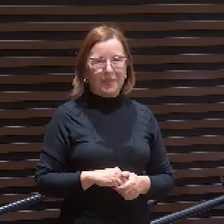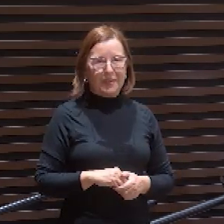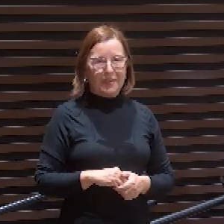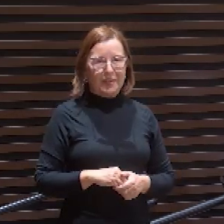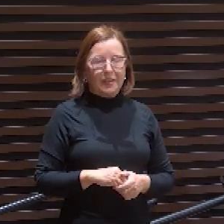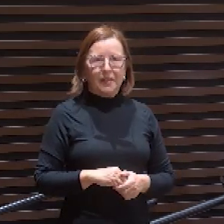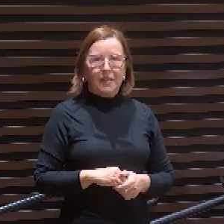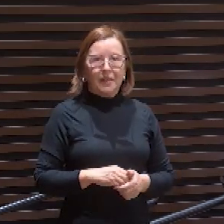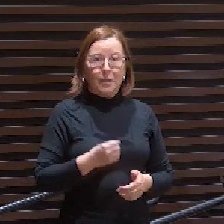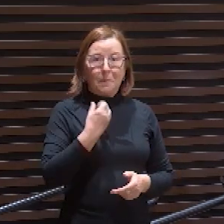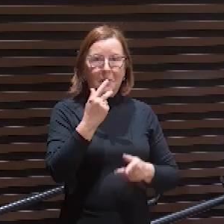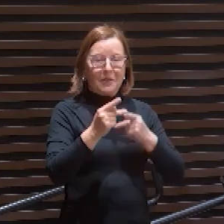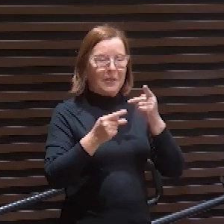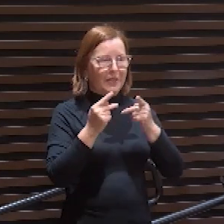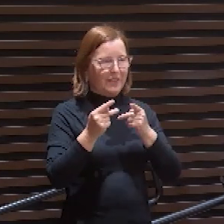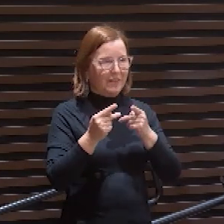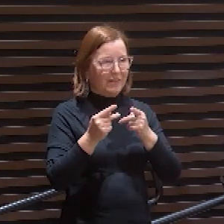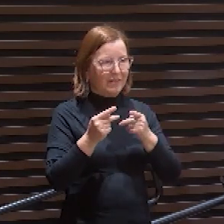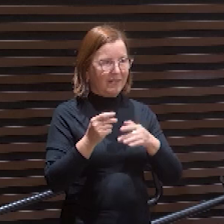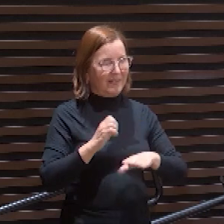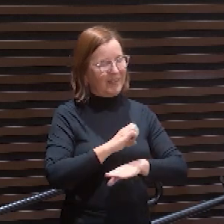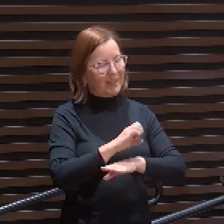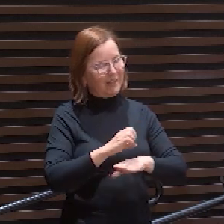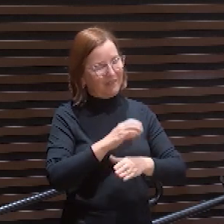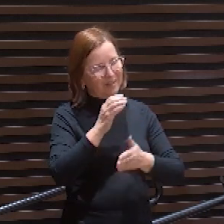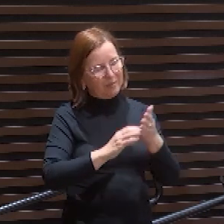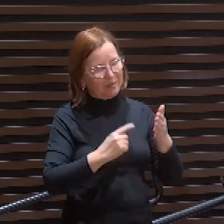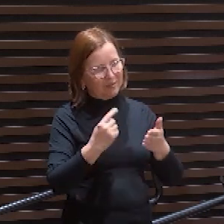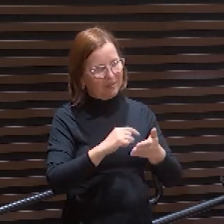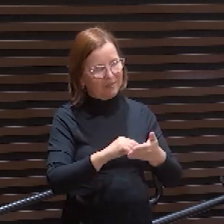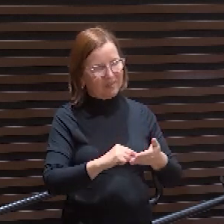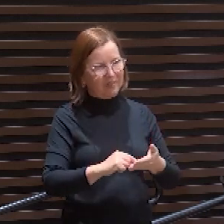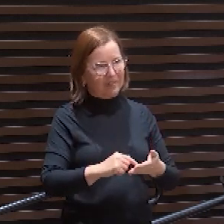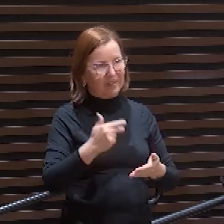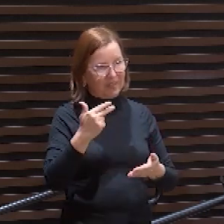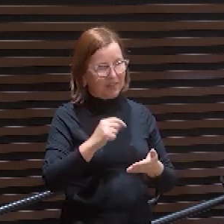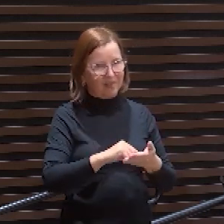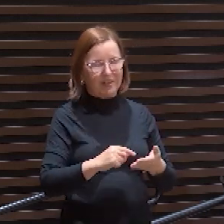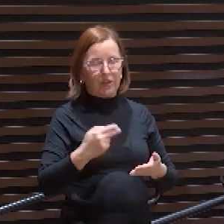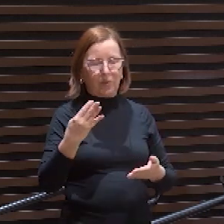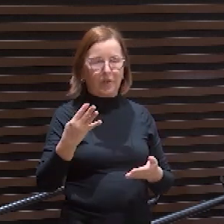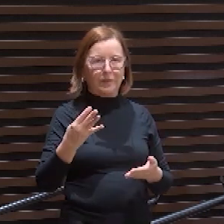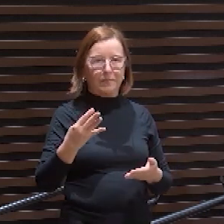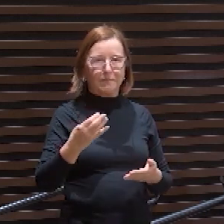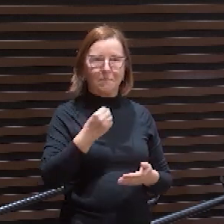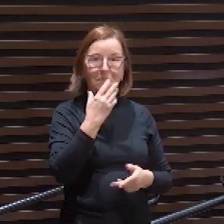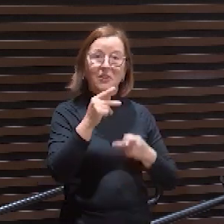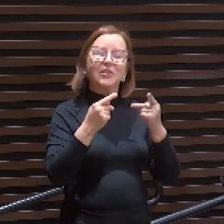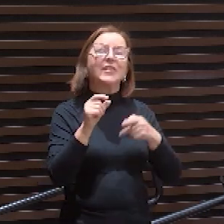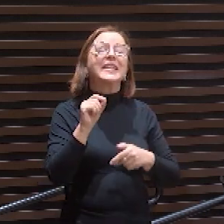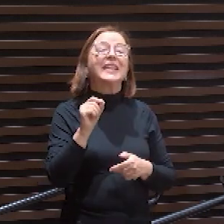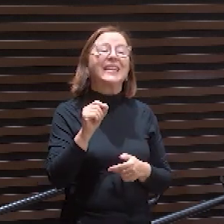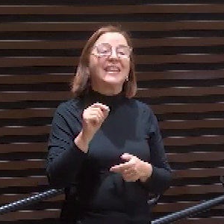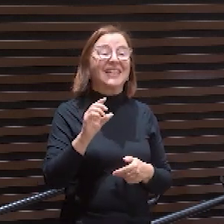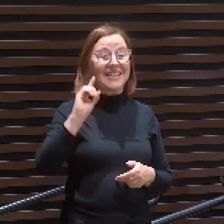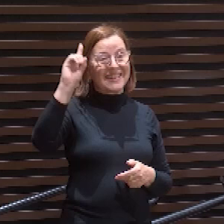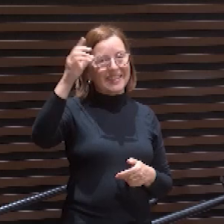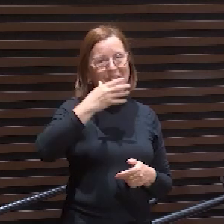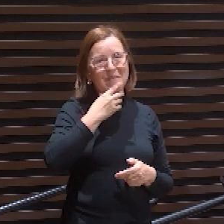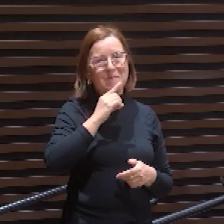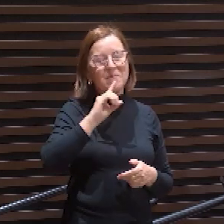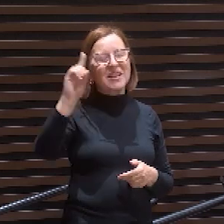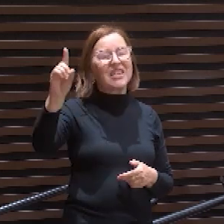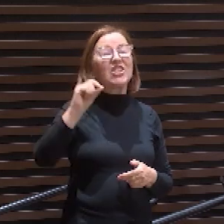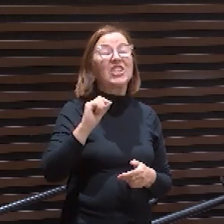aqui. Bendito, Efésios 1, 3 e 4. Bendito quem? O Deus e Pai